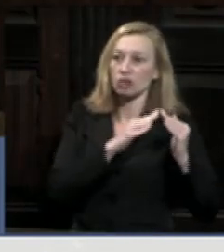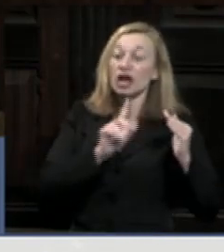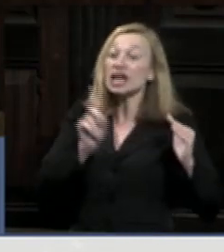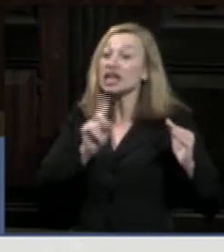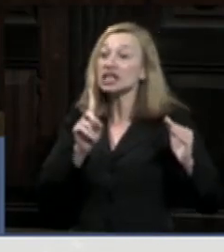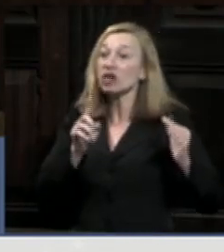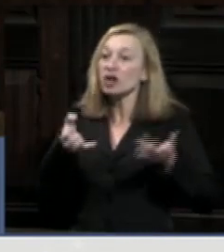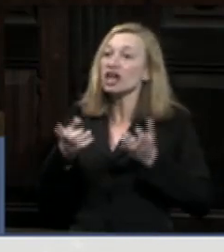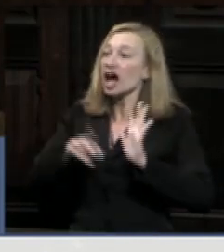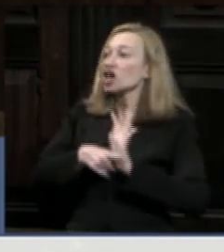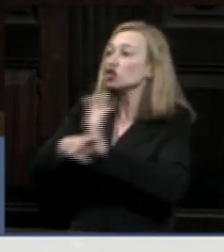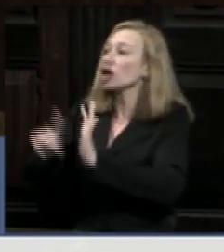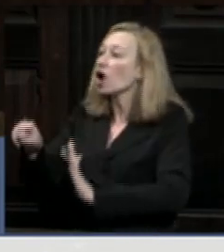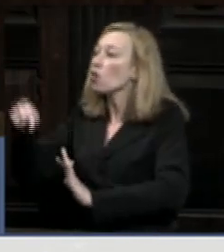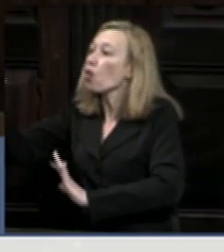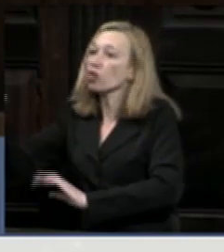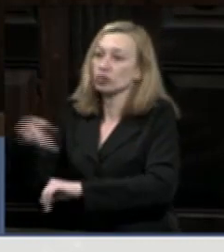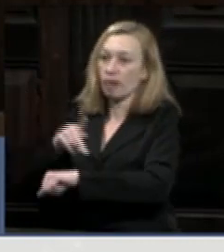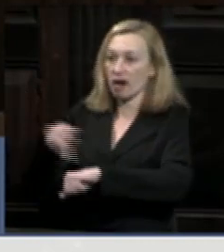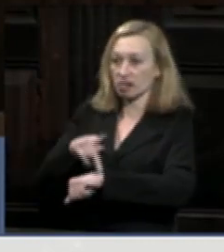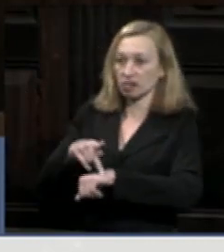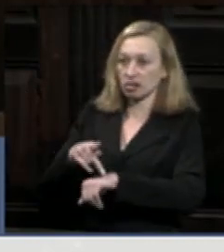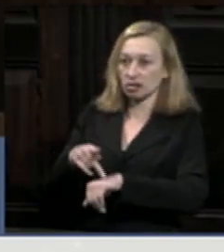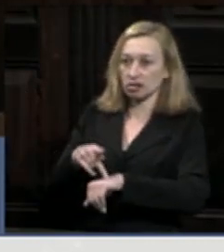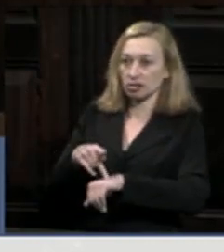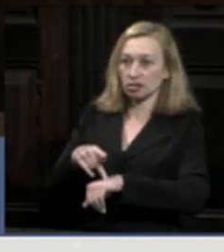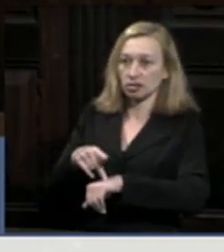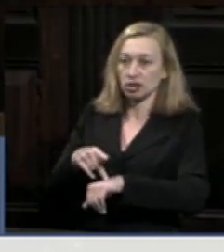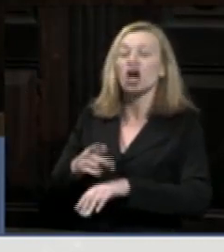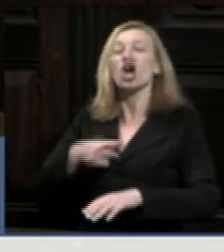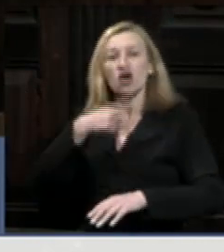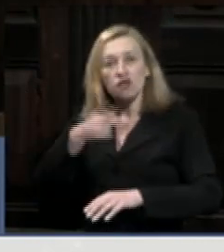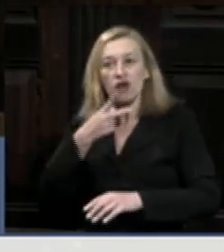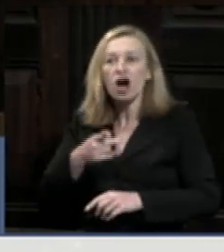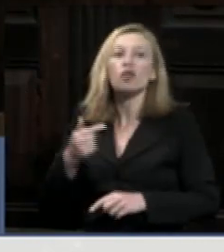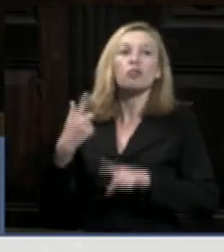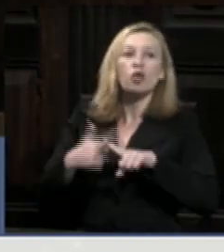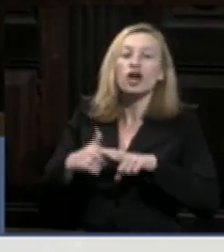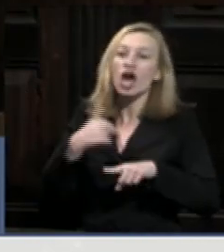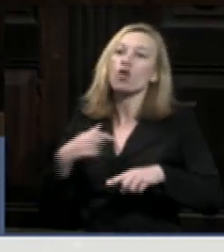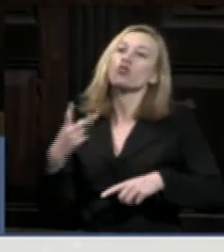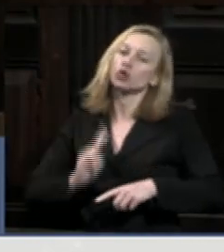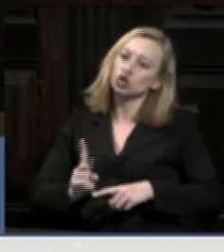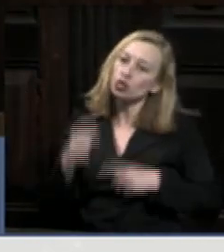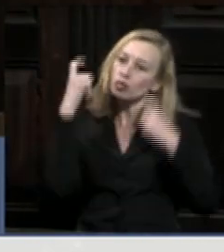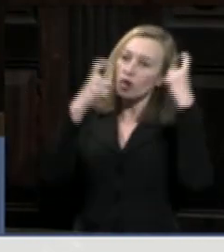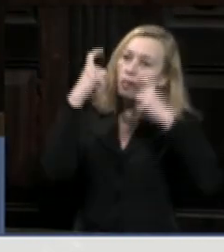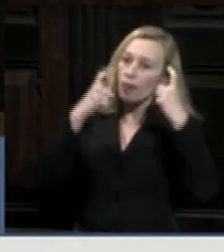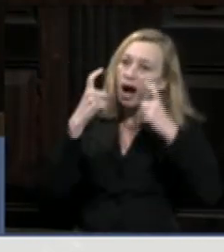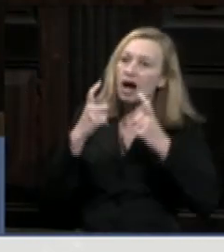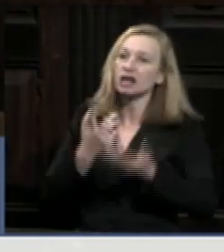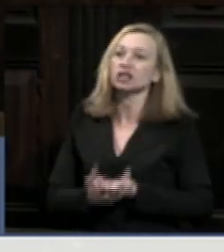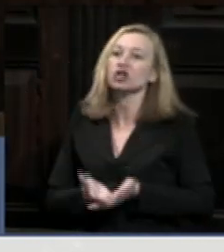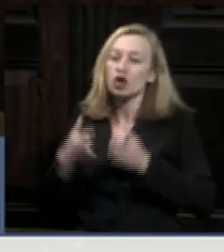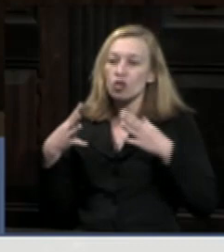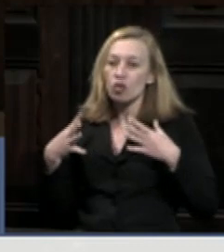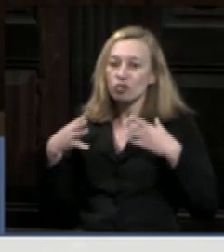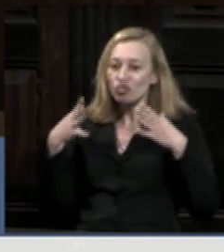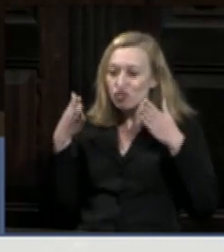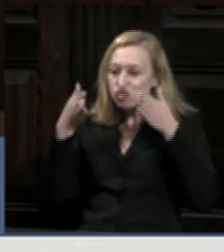ter esse sentimento eu digo isso porque continua bastante preocupado com a centralidade